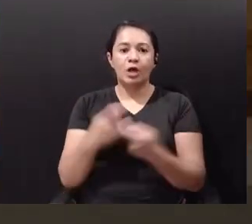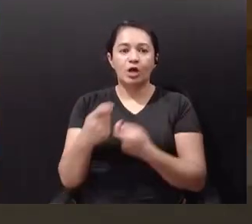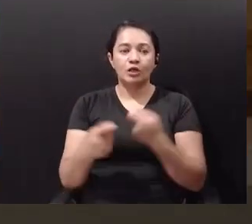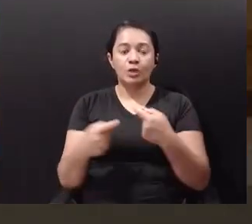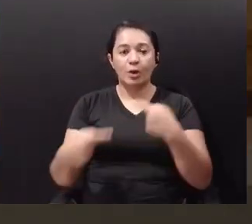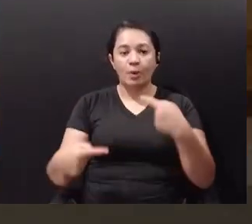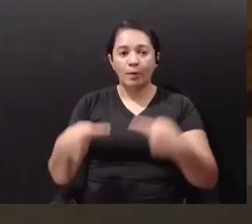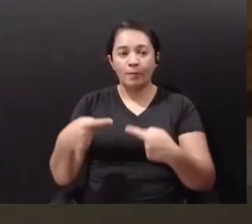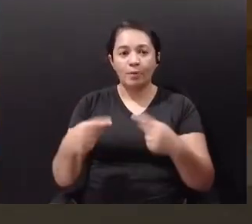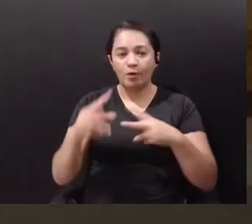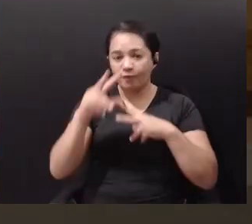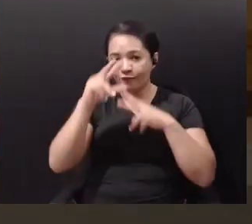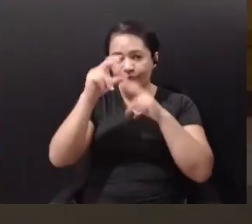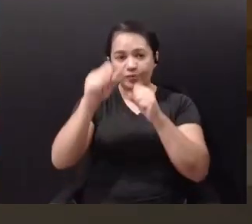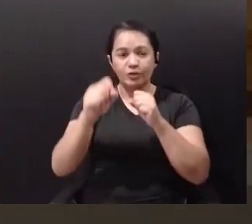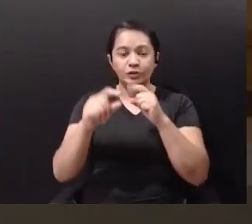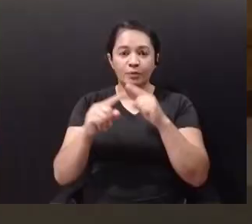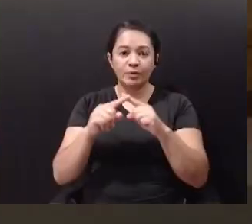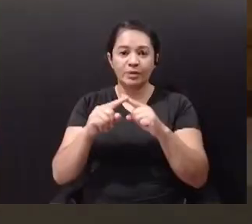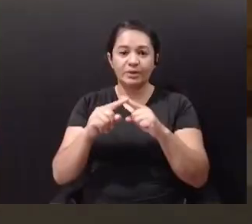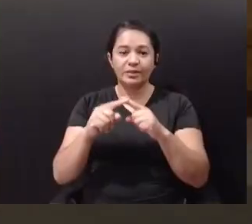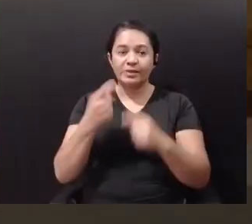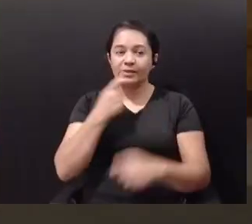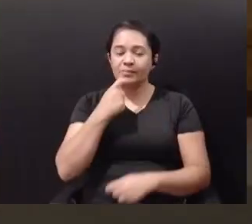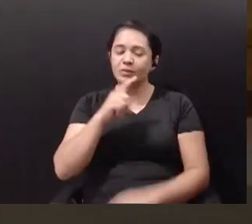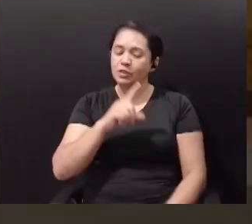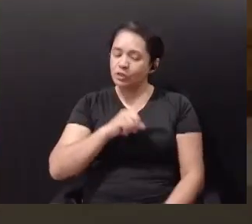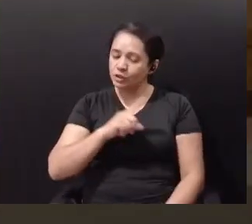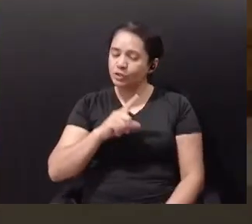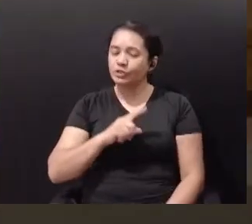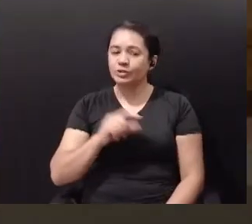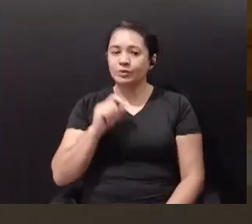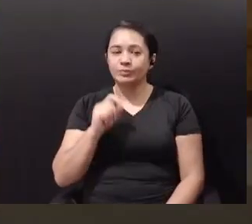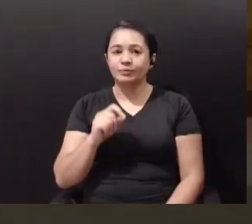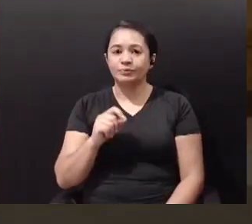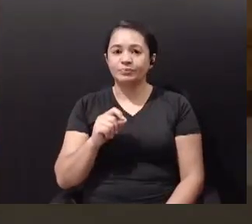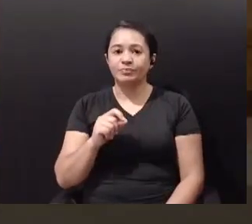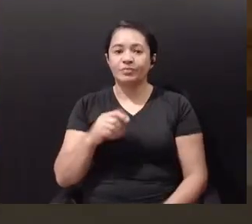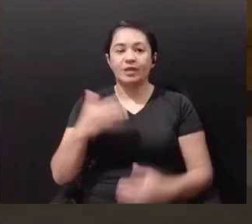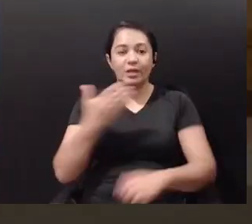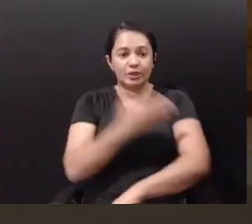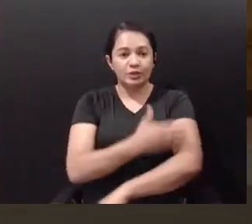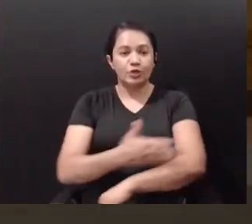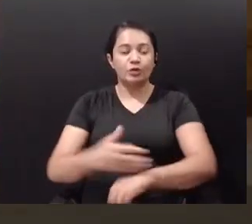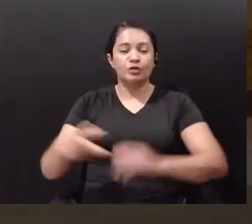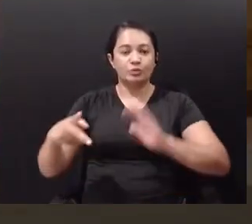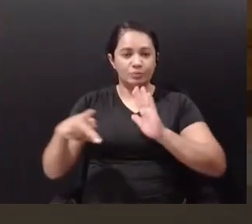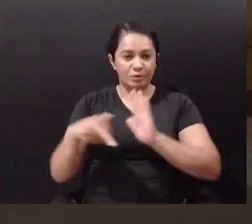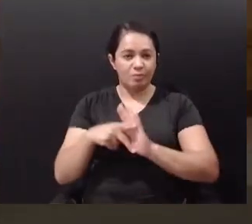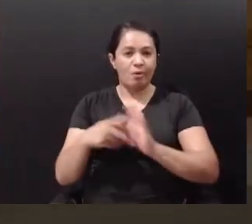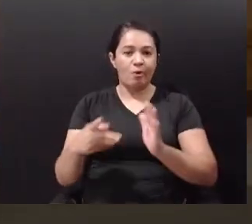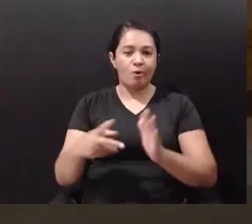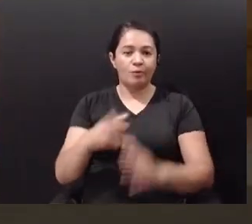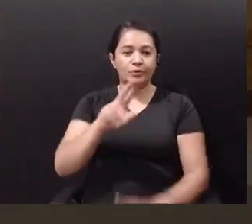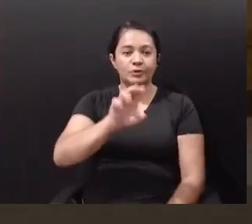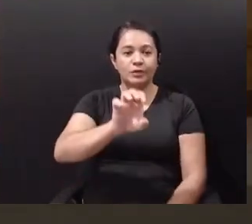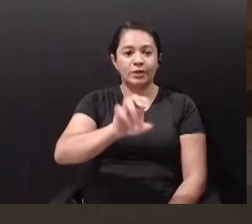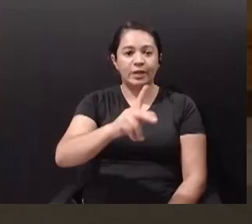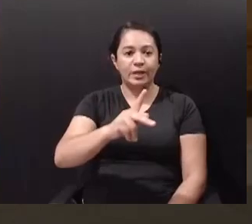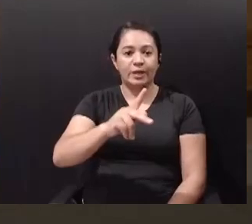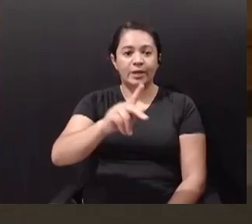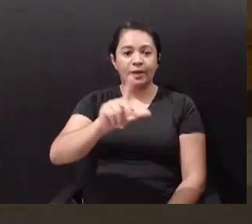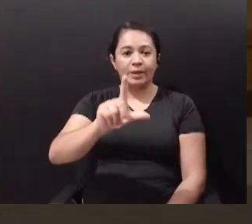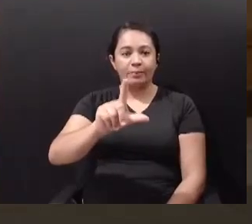porque Campinas tinha, né, vamos dizer assim, essa tradição republicana. Aqui nasce, junto com Itu,